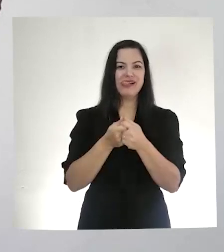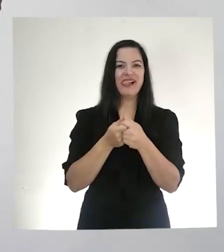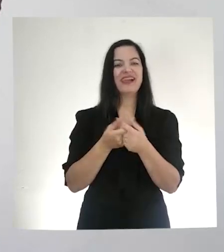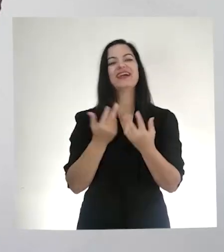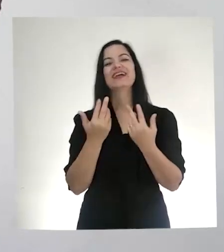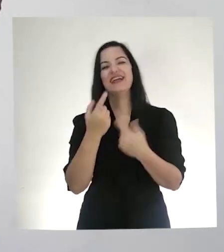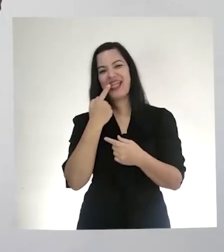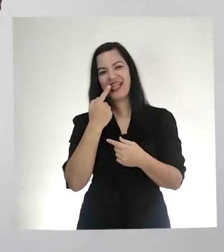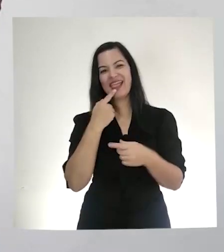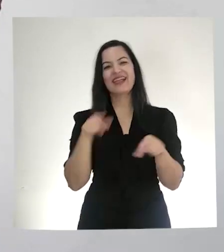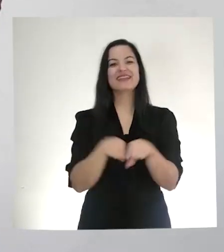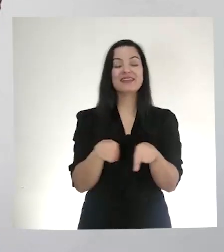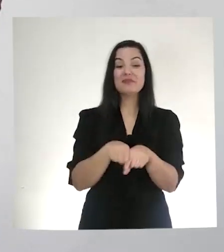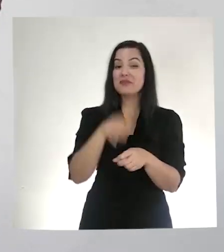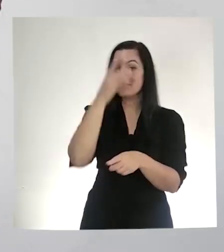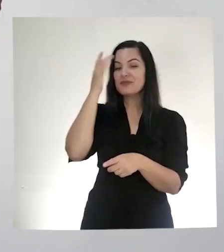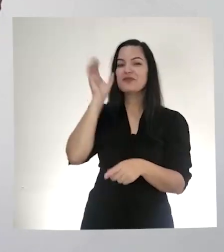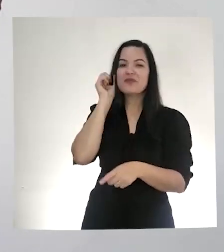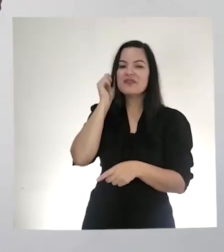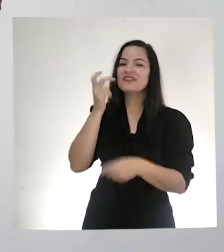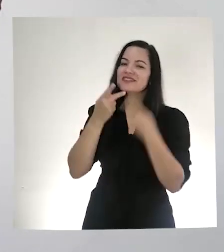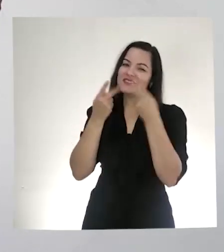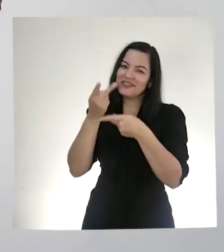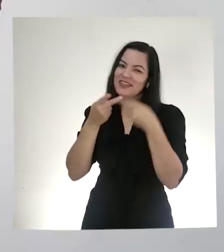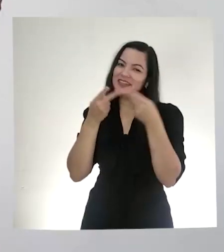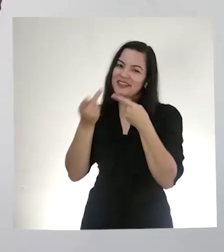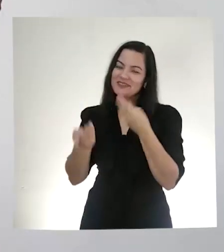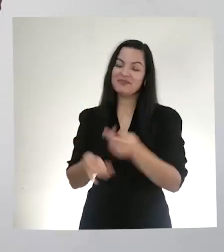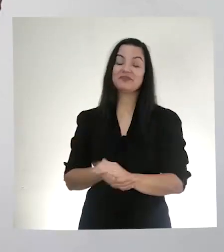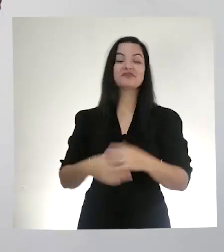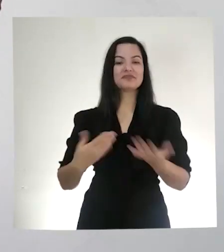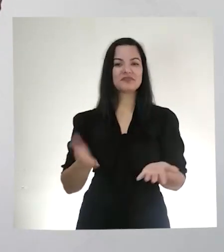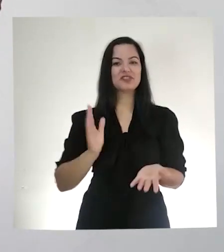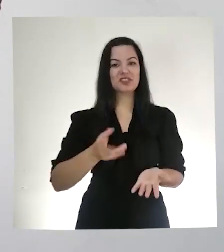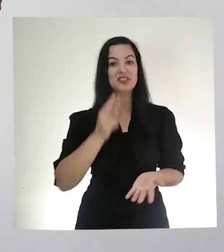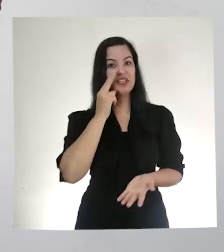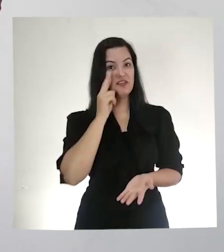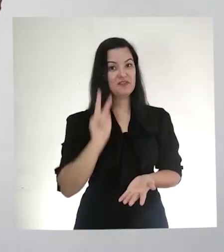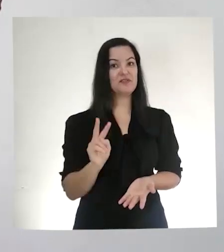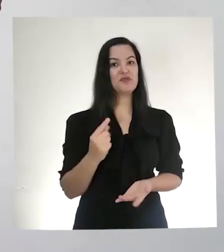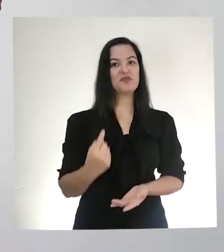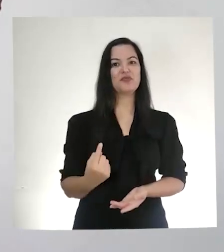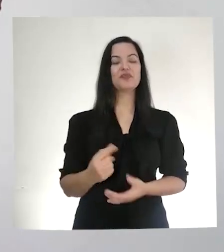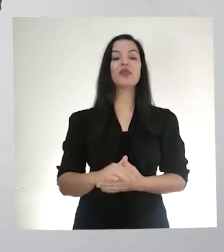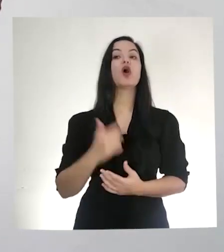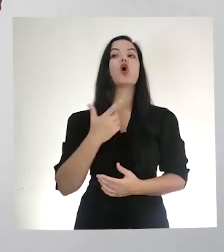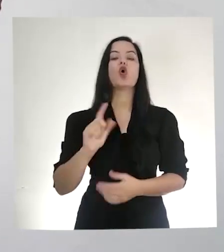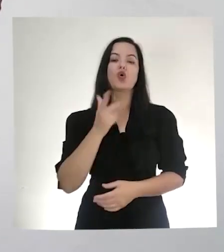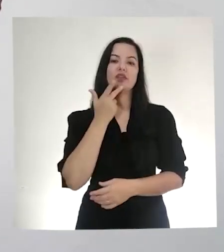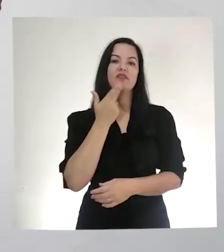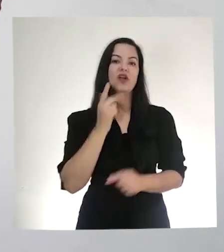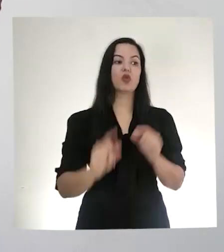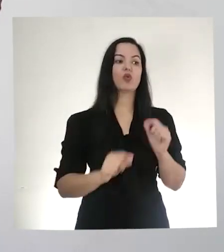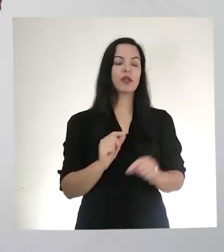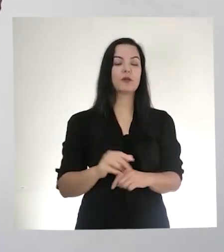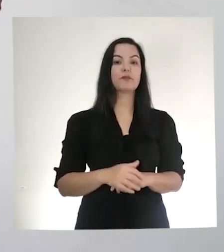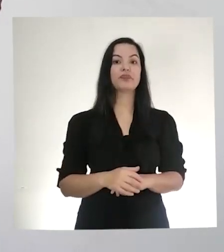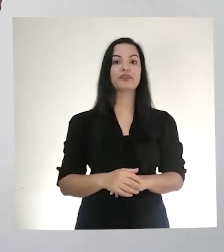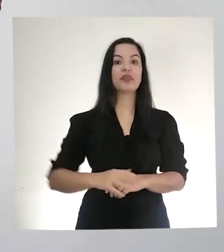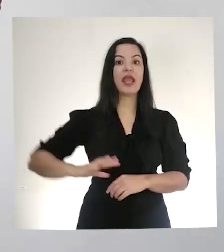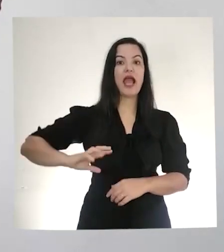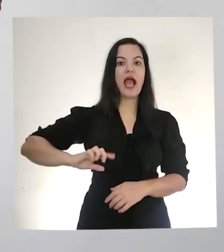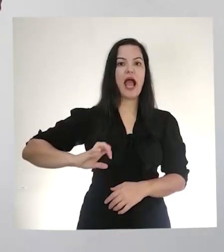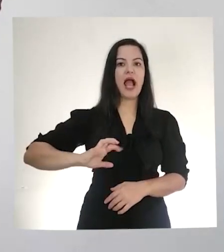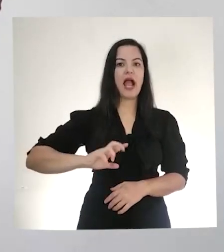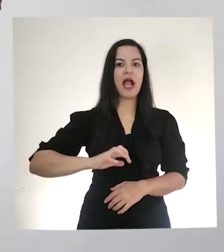isso, trava-línguas. Então, vocês já ouviram uma. Tem outra que fala assim: a